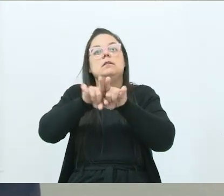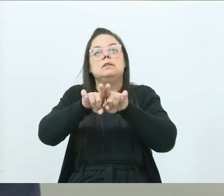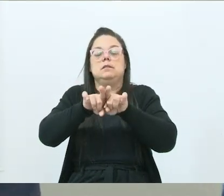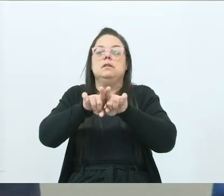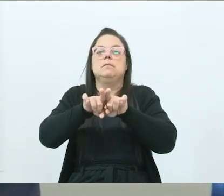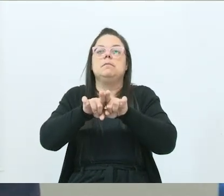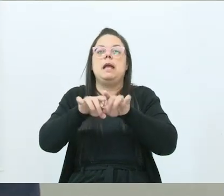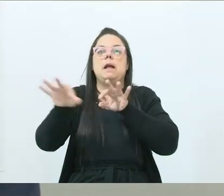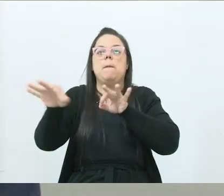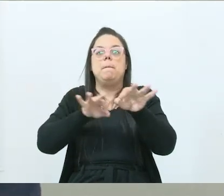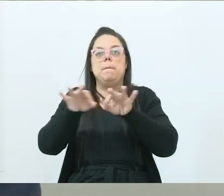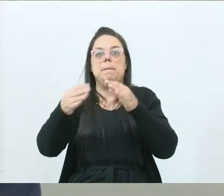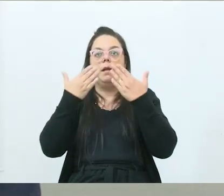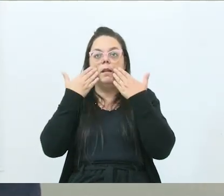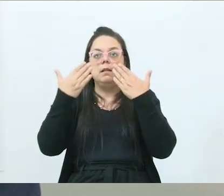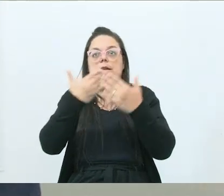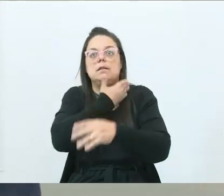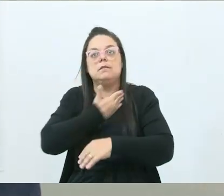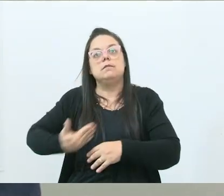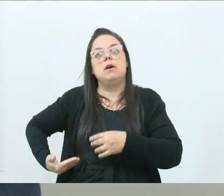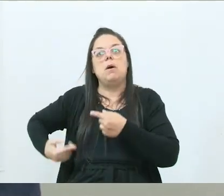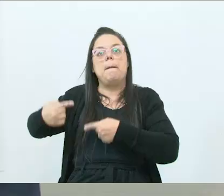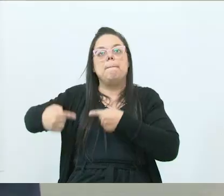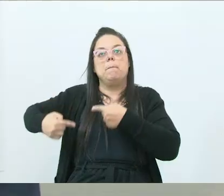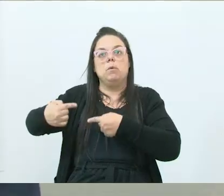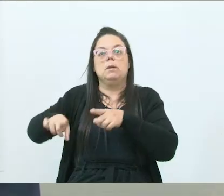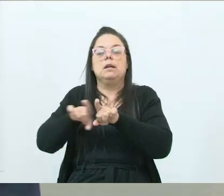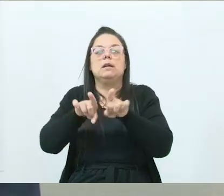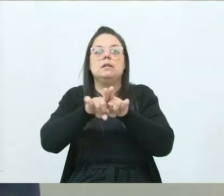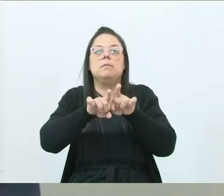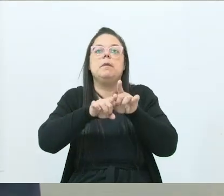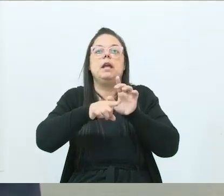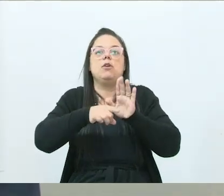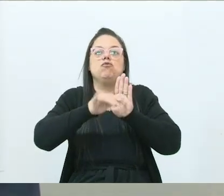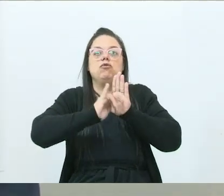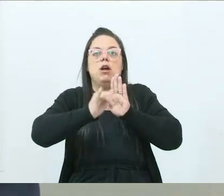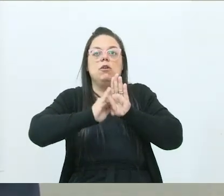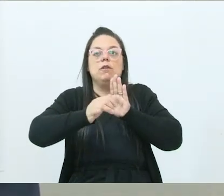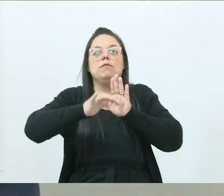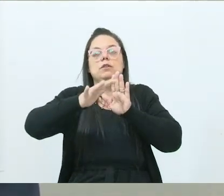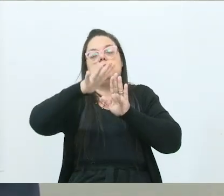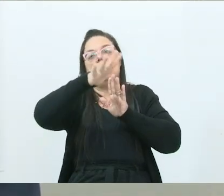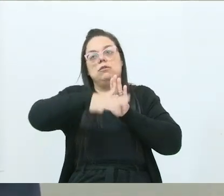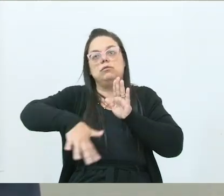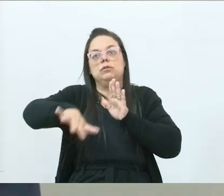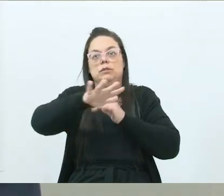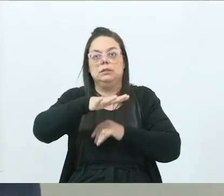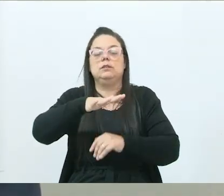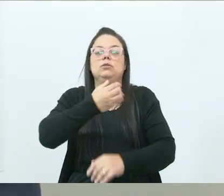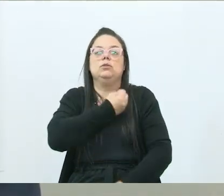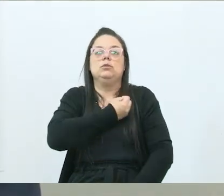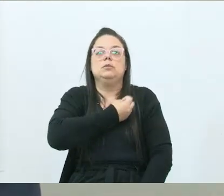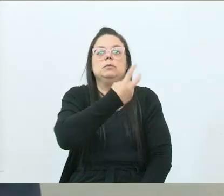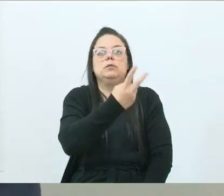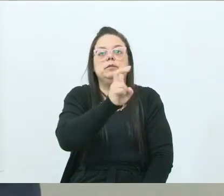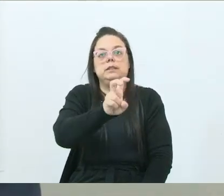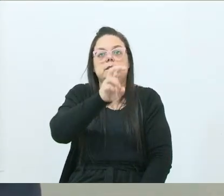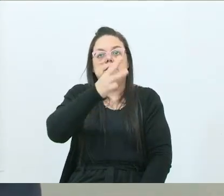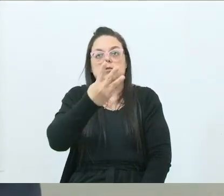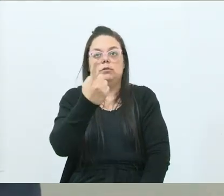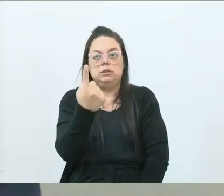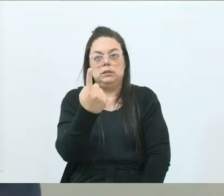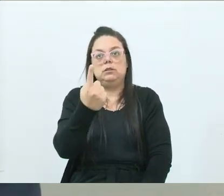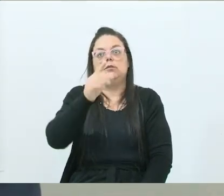dessa audiência pública, publicações do Diário Oficial do Município nas edições de número 2531,